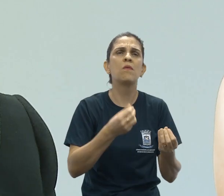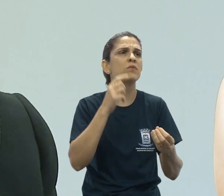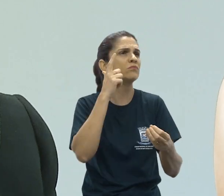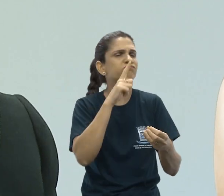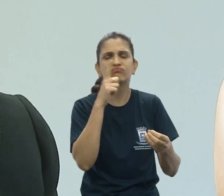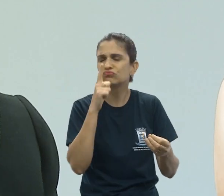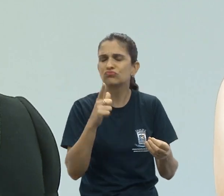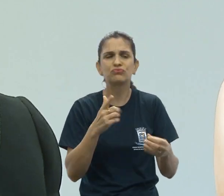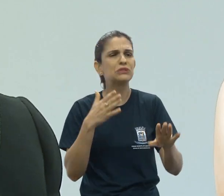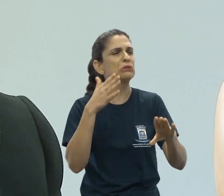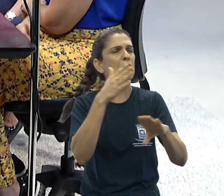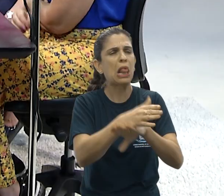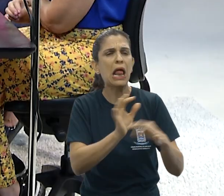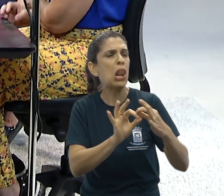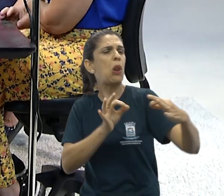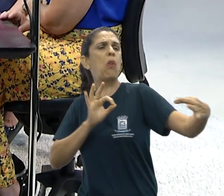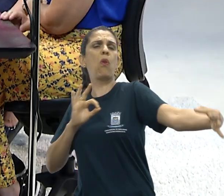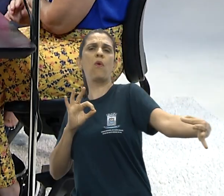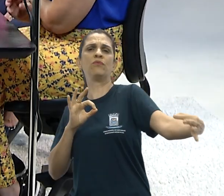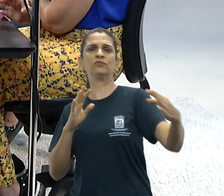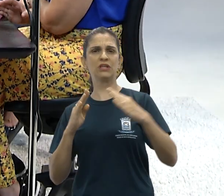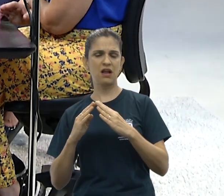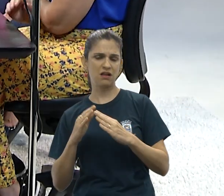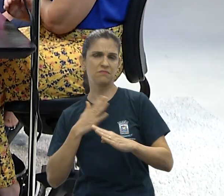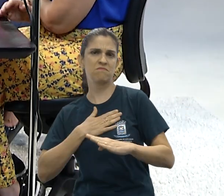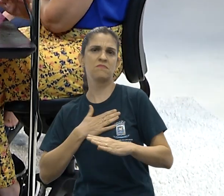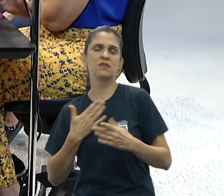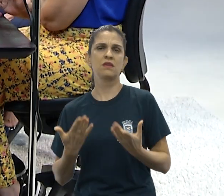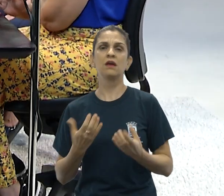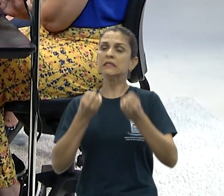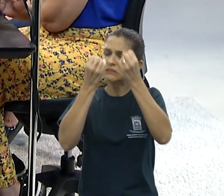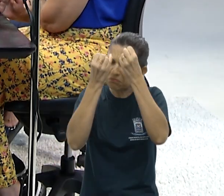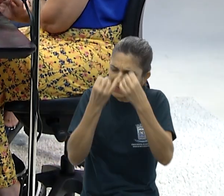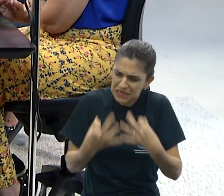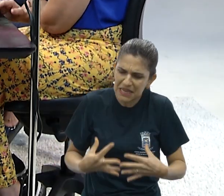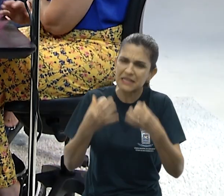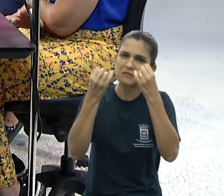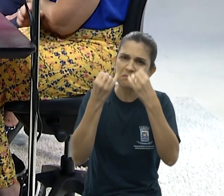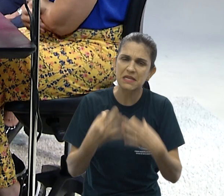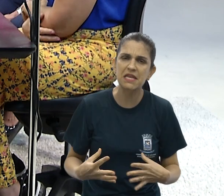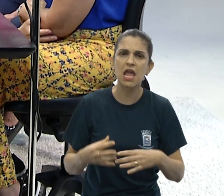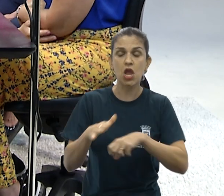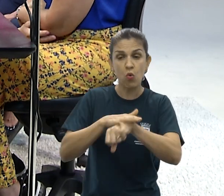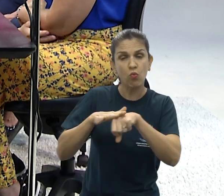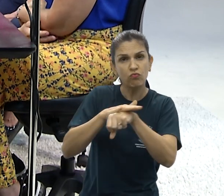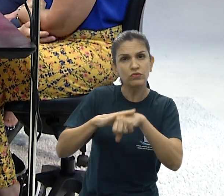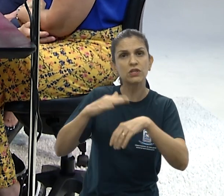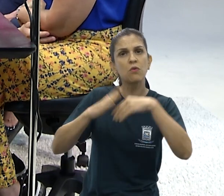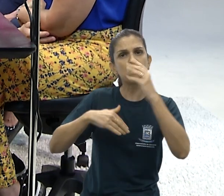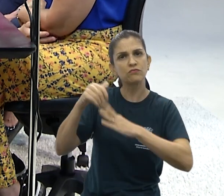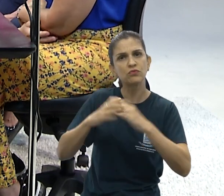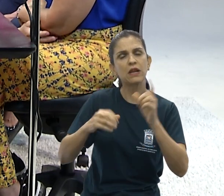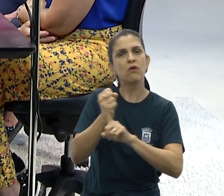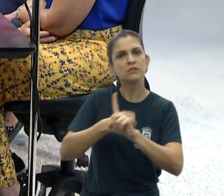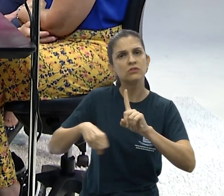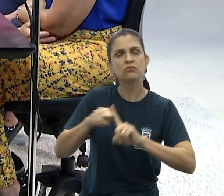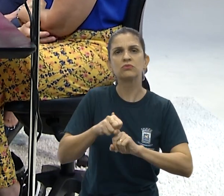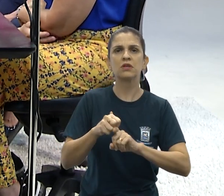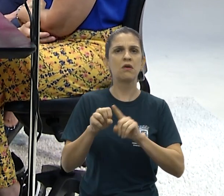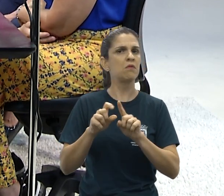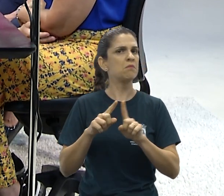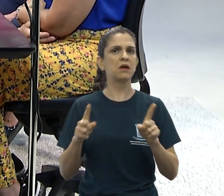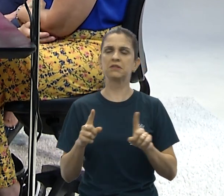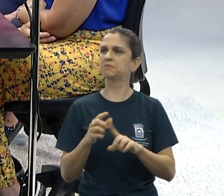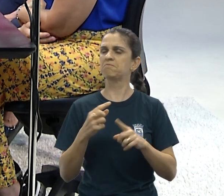ficar aqui, como é que foi? Falei, pedi, expliquei, falei com o assistente social, eles falaram que não tinha como, se eu quisesse